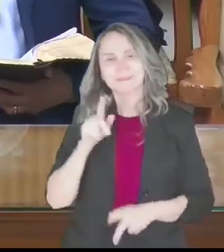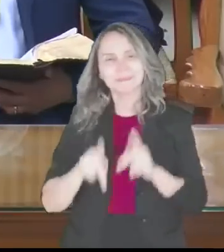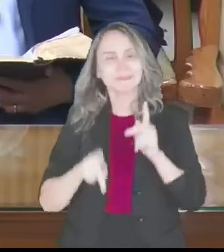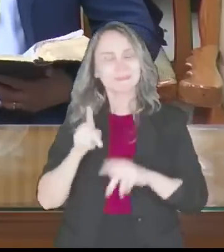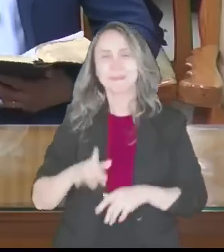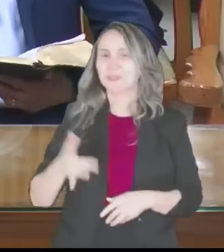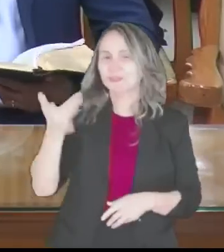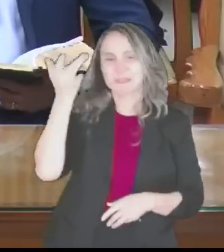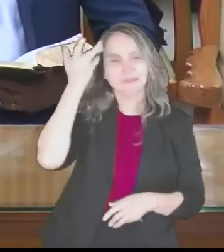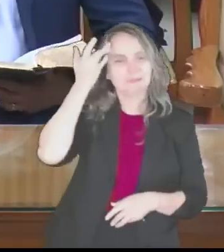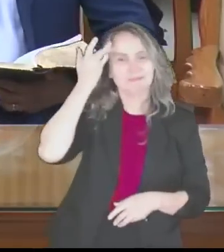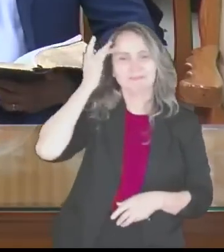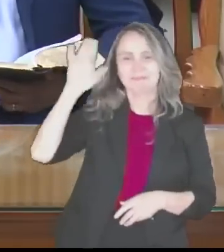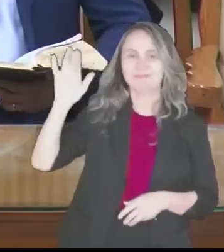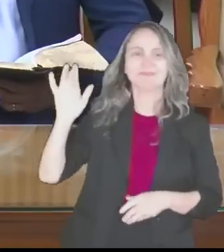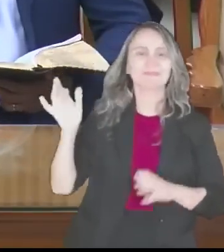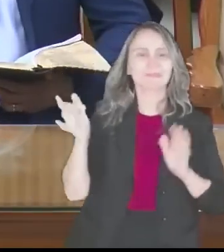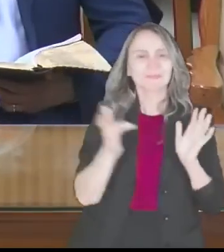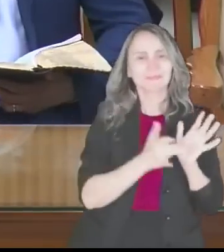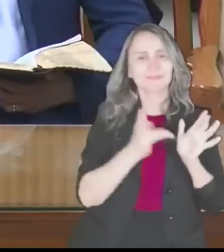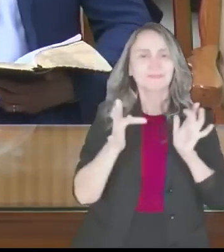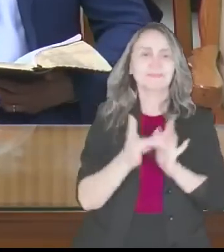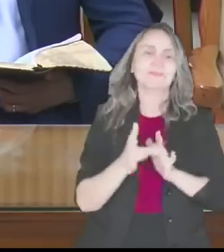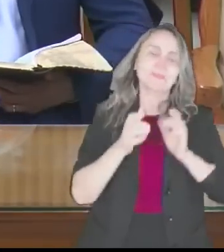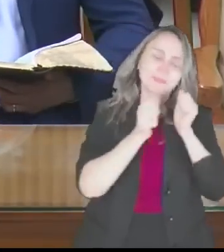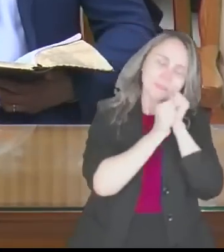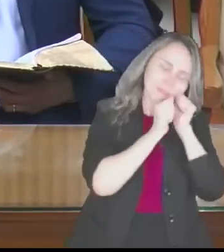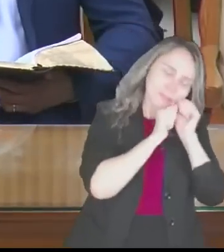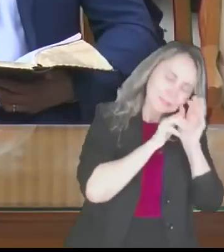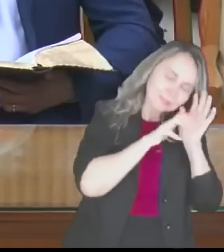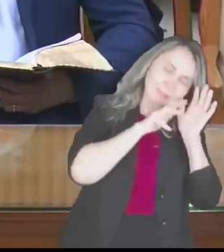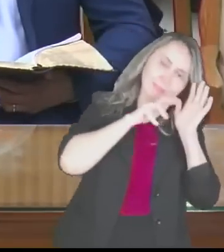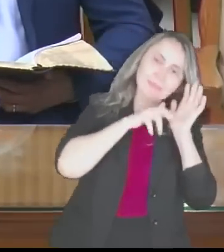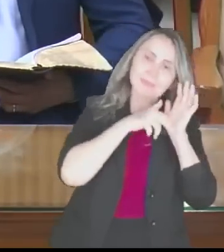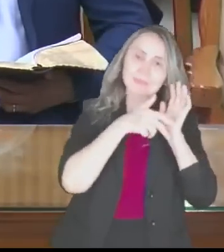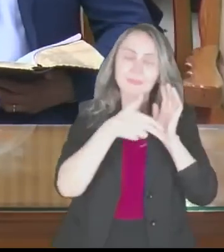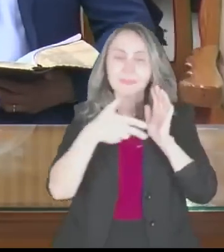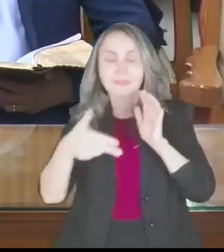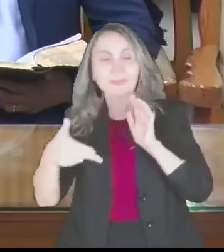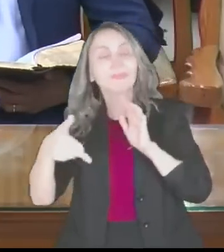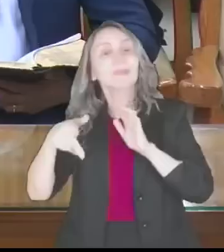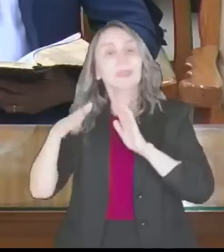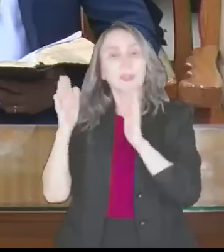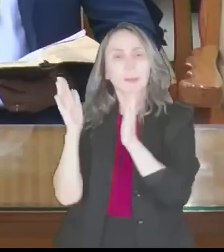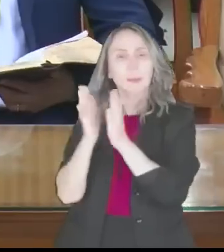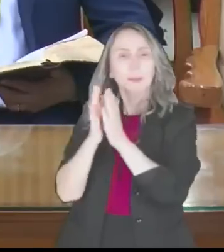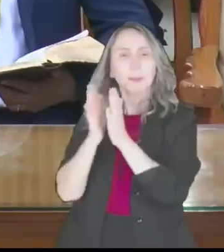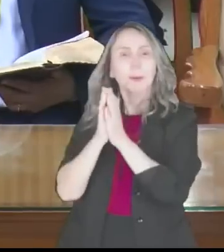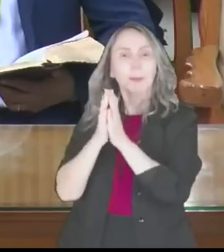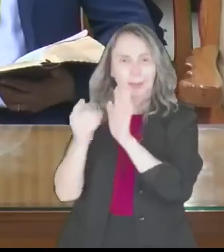se levantava e ia para a câmara para ter com o Pai Celestial.